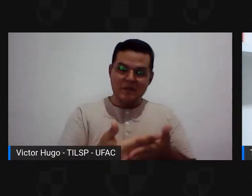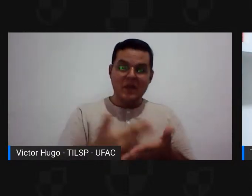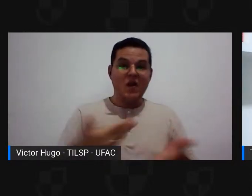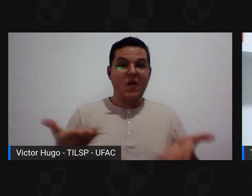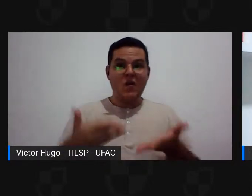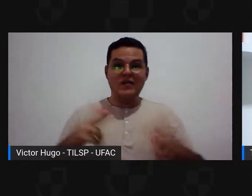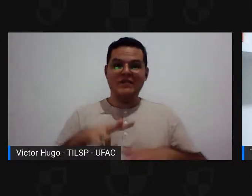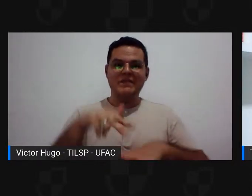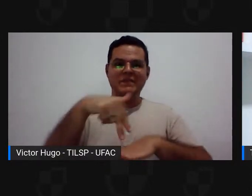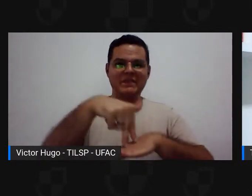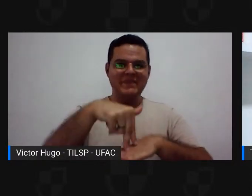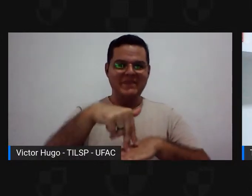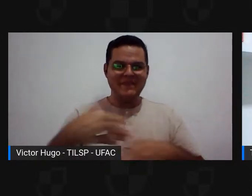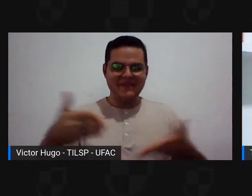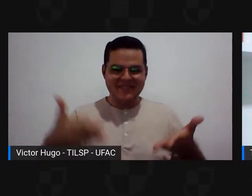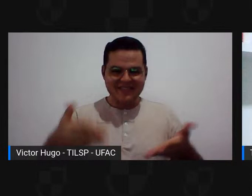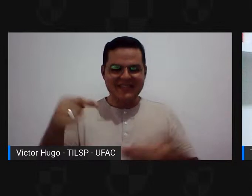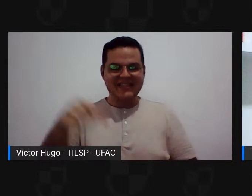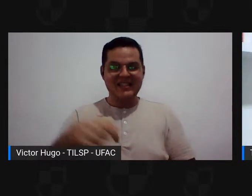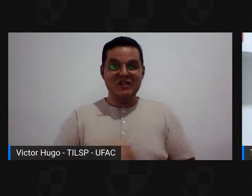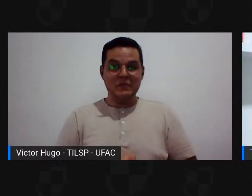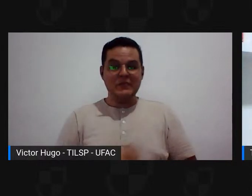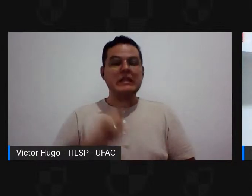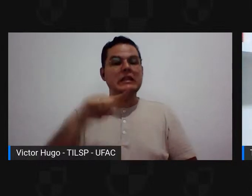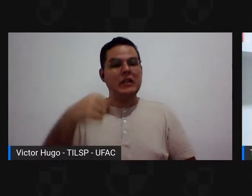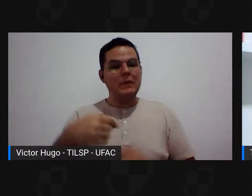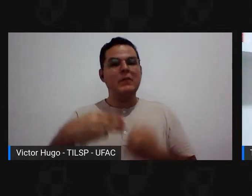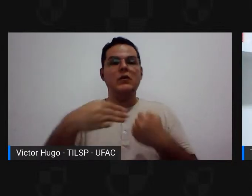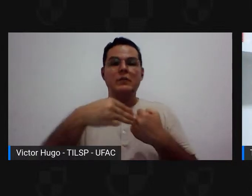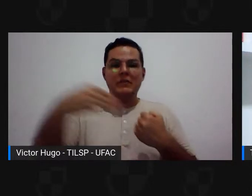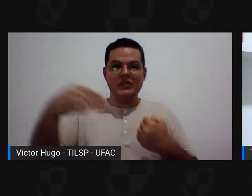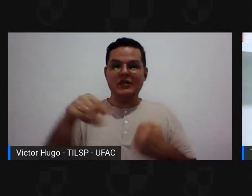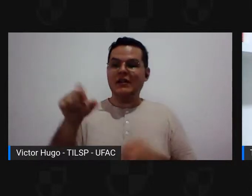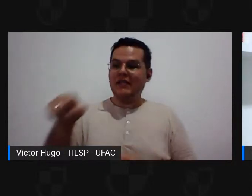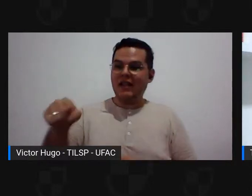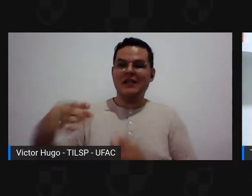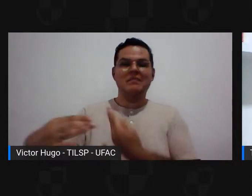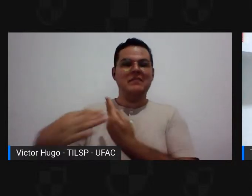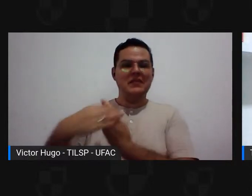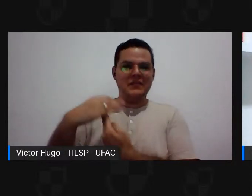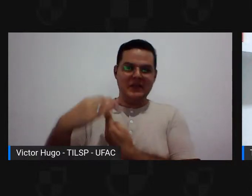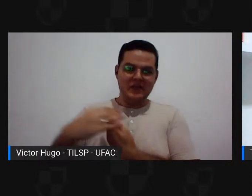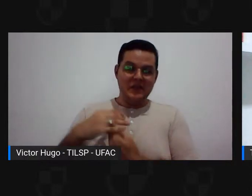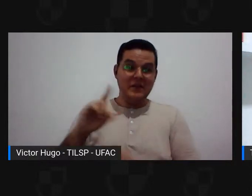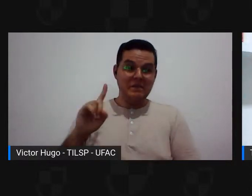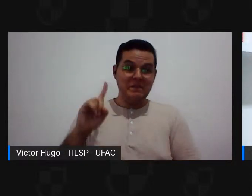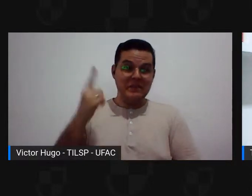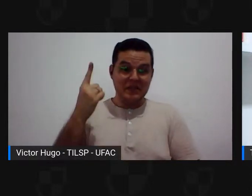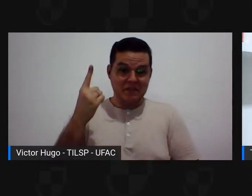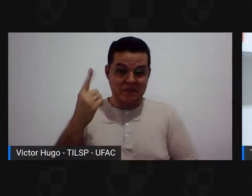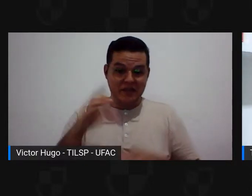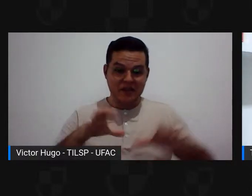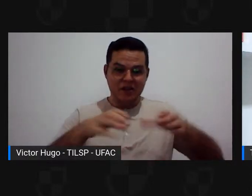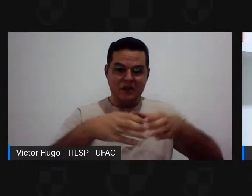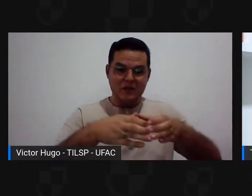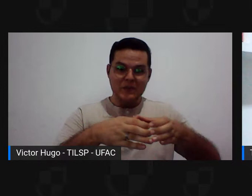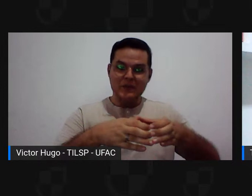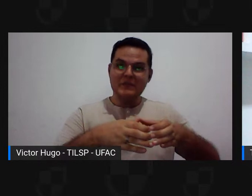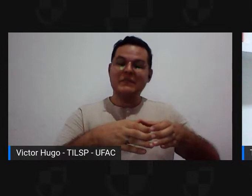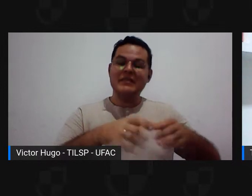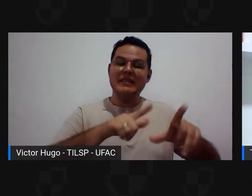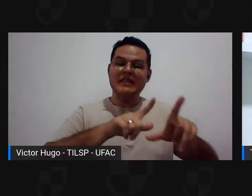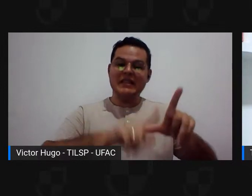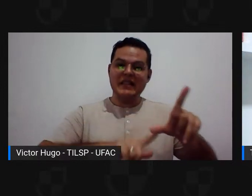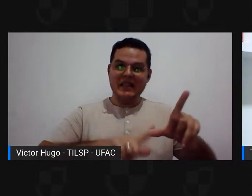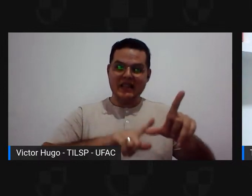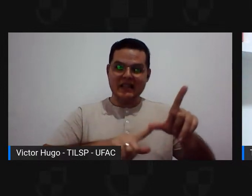orientando no mestrado, eu fiz parte da primeira turma de letras, do mestrado em letras, linguagem e